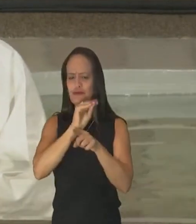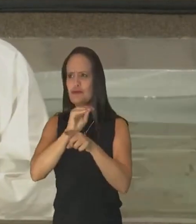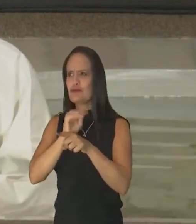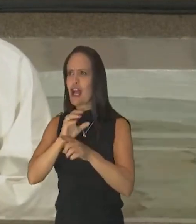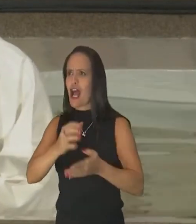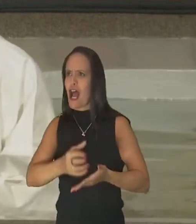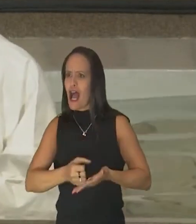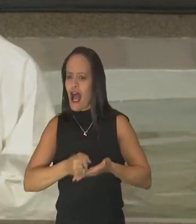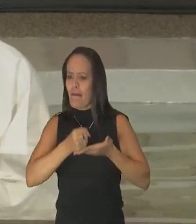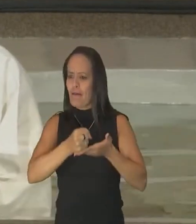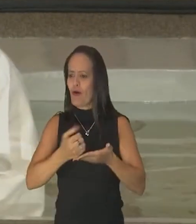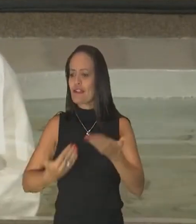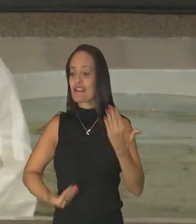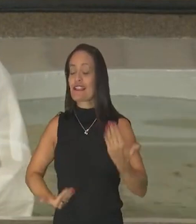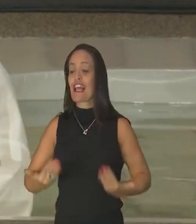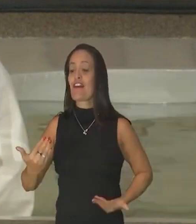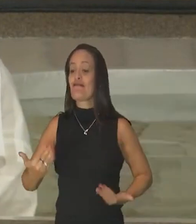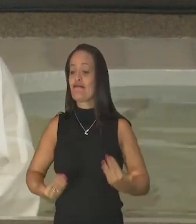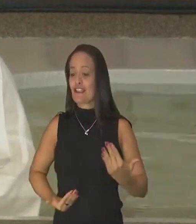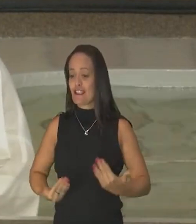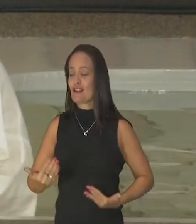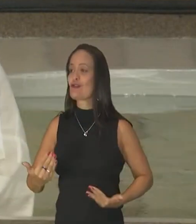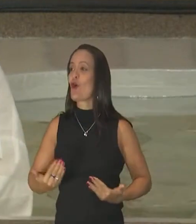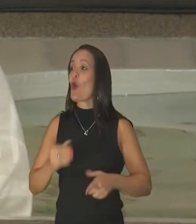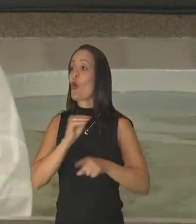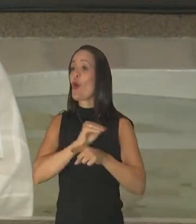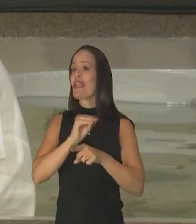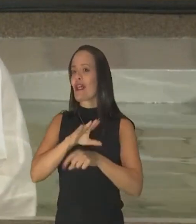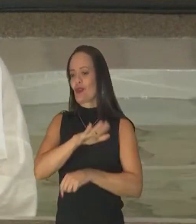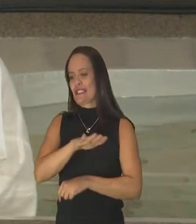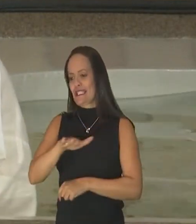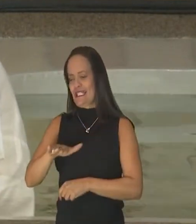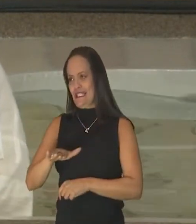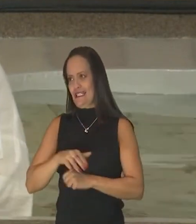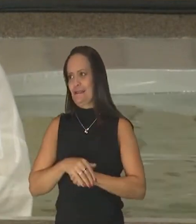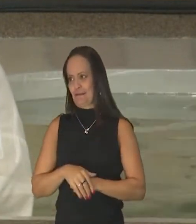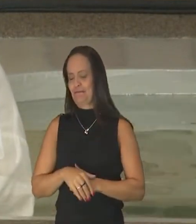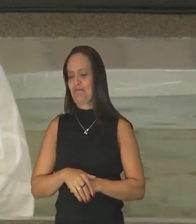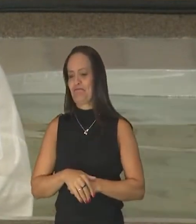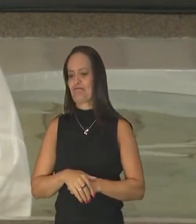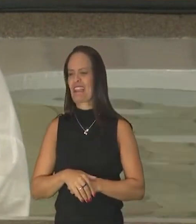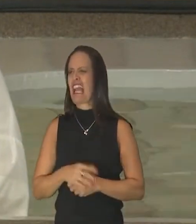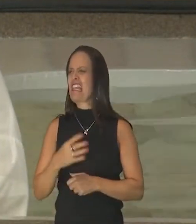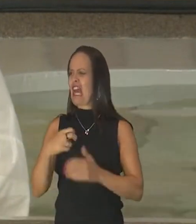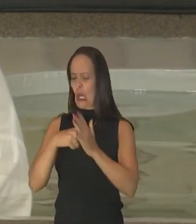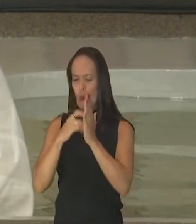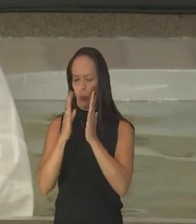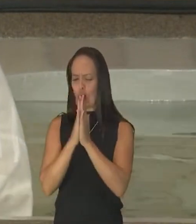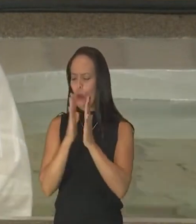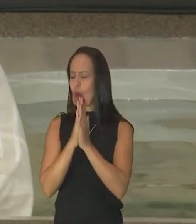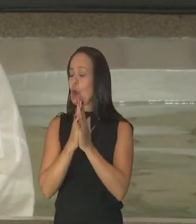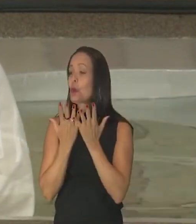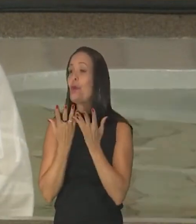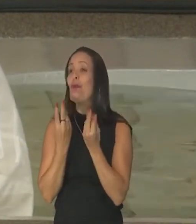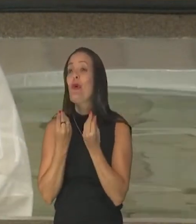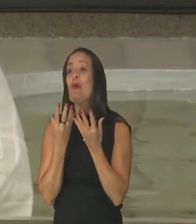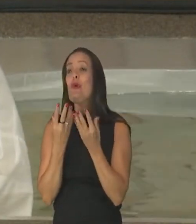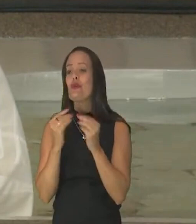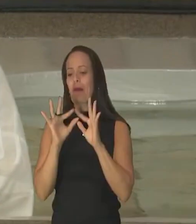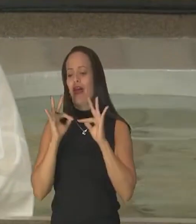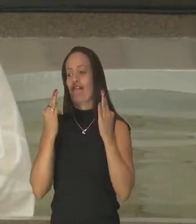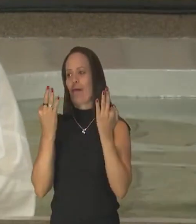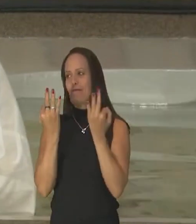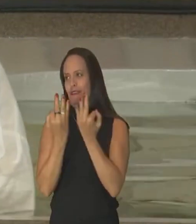apoio, de serviço aos cultos, cuidando das crianças no berçário. E ela orou muito pela sua